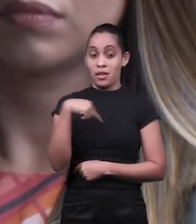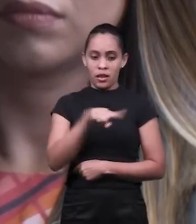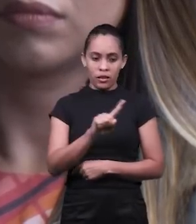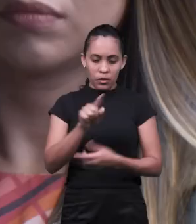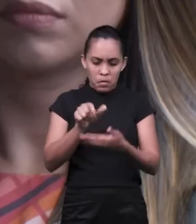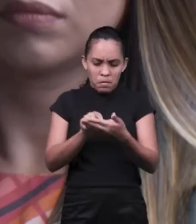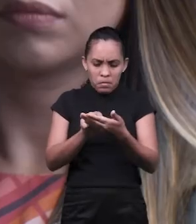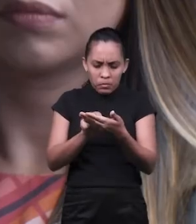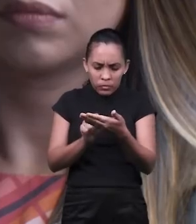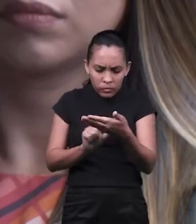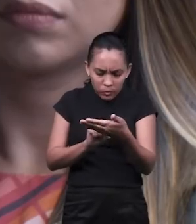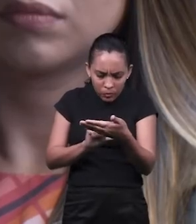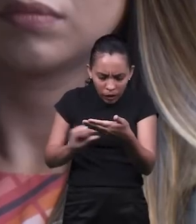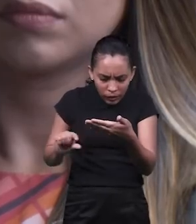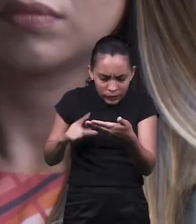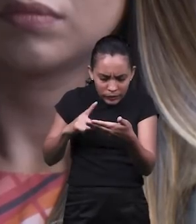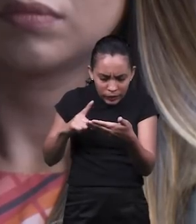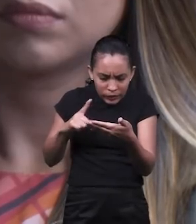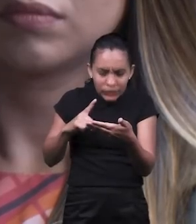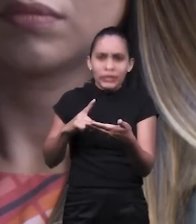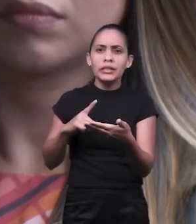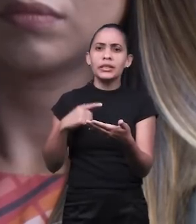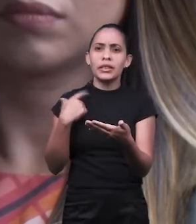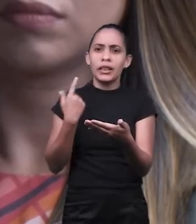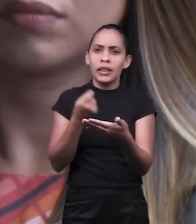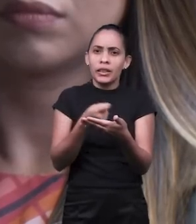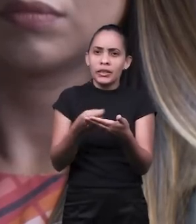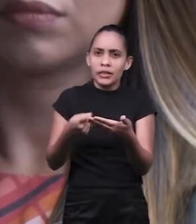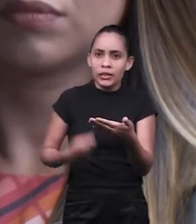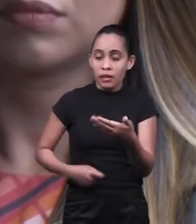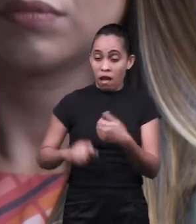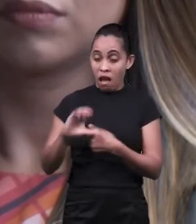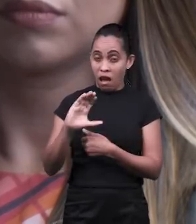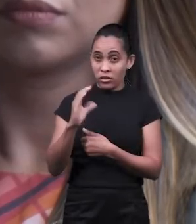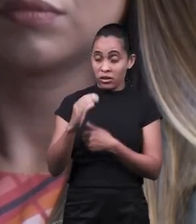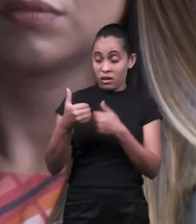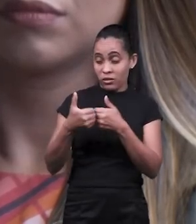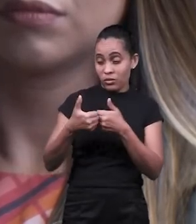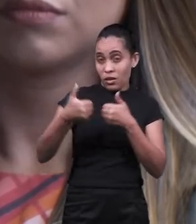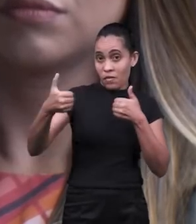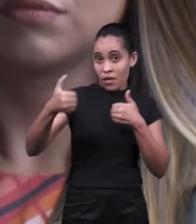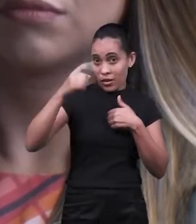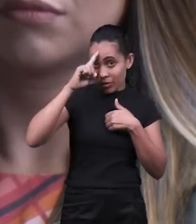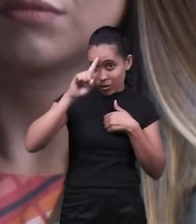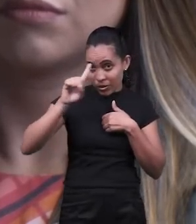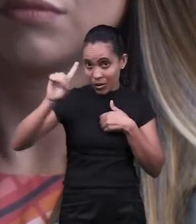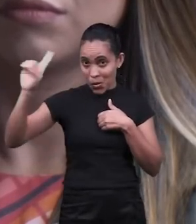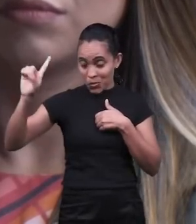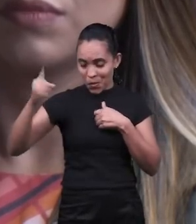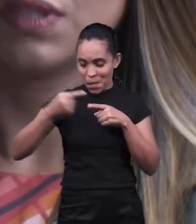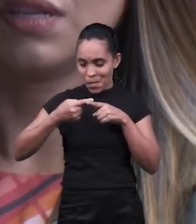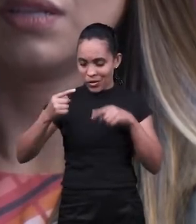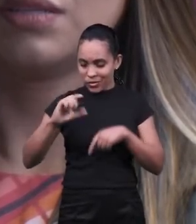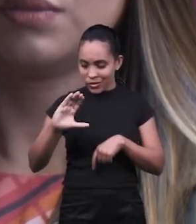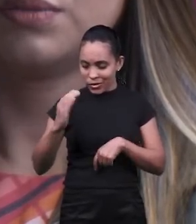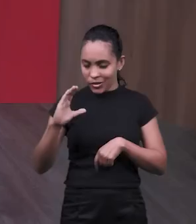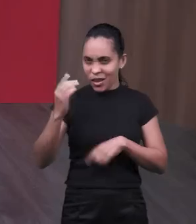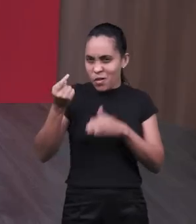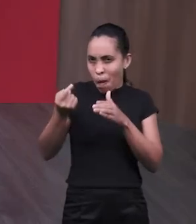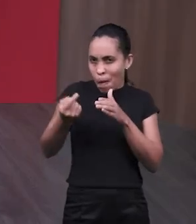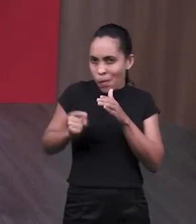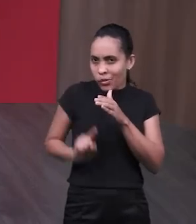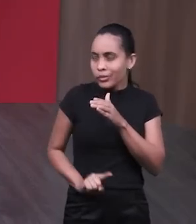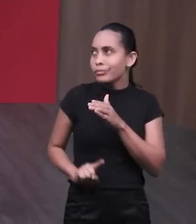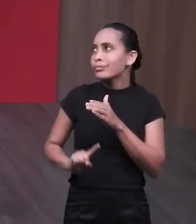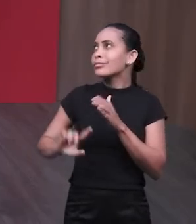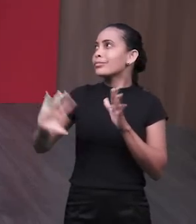embaixo ainda estava escrito assim, um pouco de ciência nos afasta de Deus. Há muita ciência nos aproxima. Louvado seja o Glórias